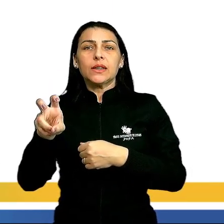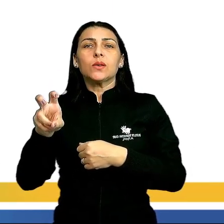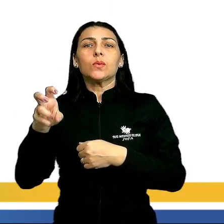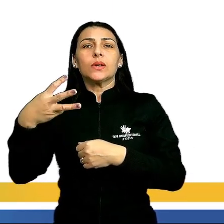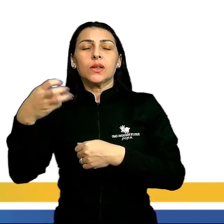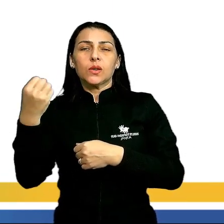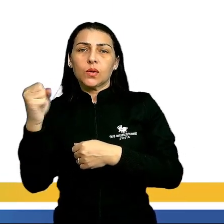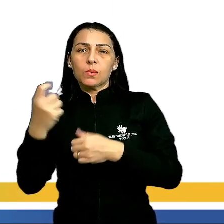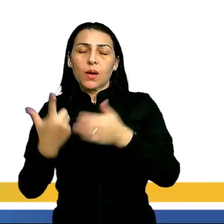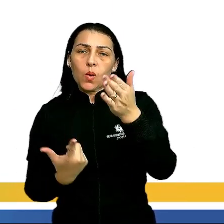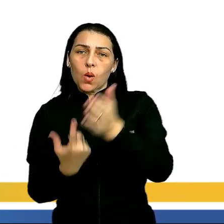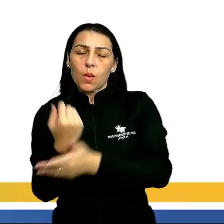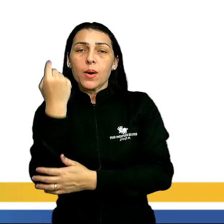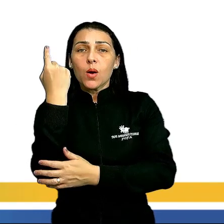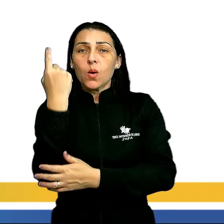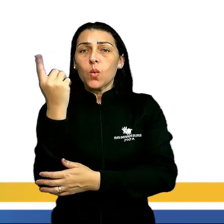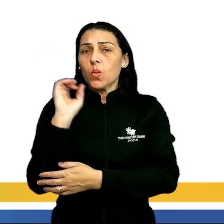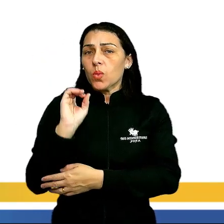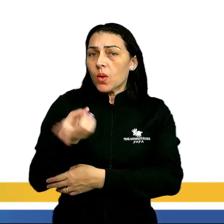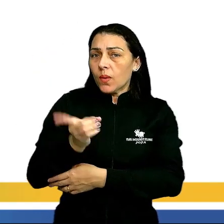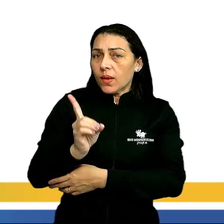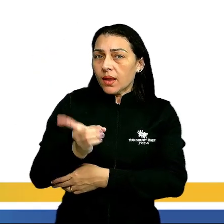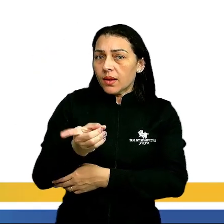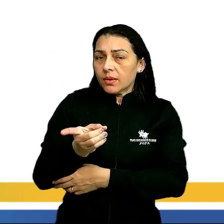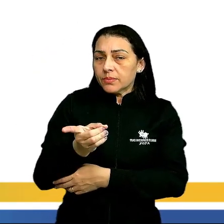4,0538 para a compra de $1.